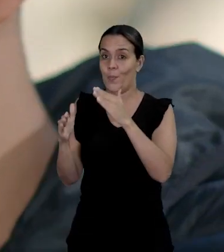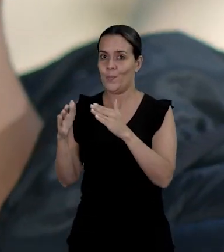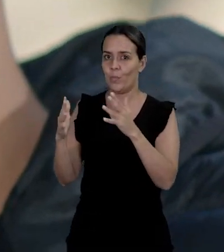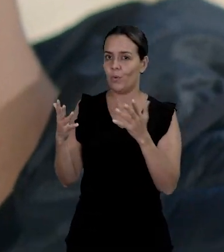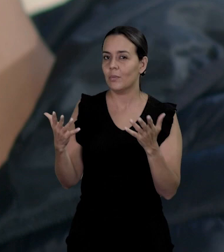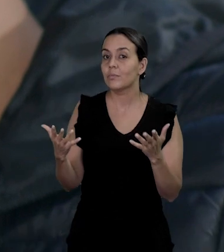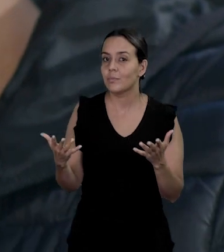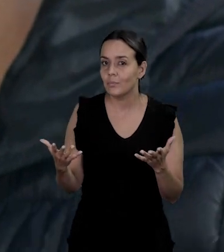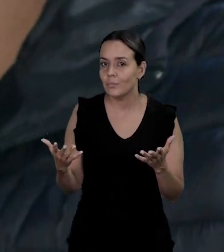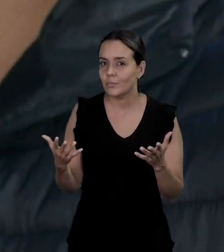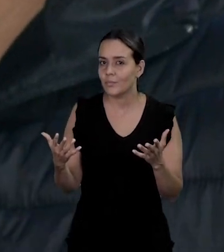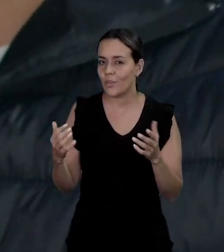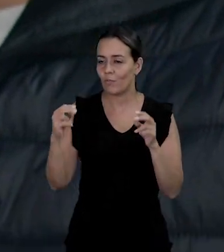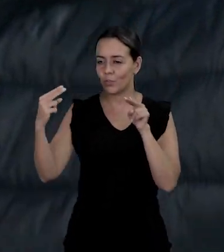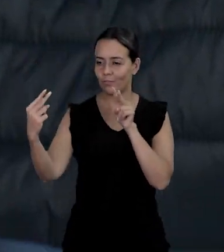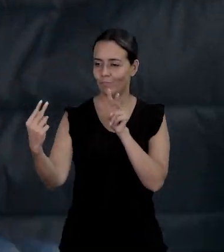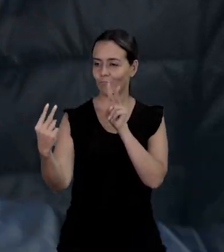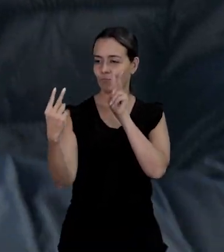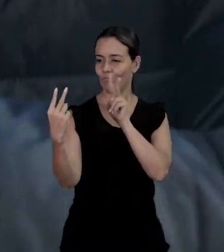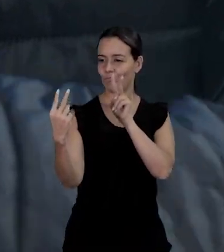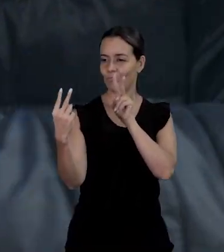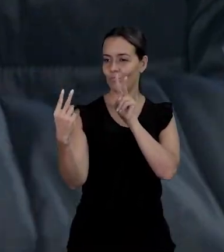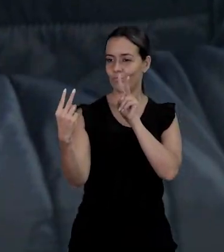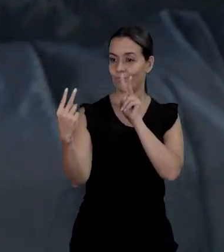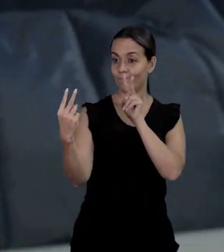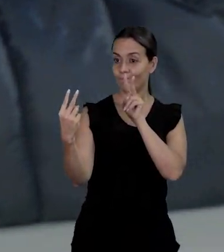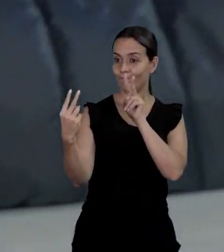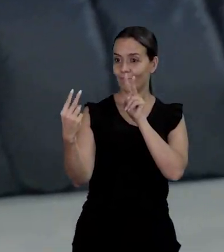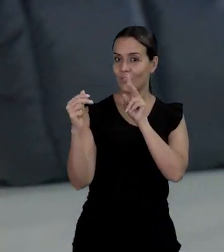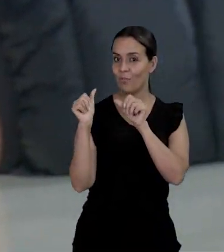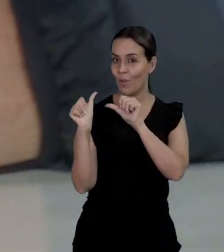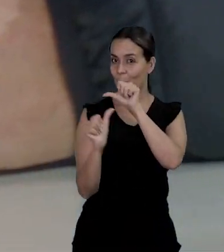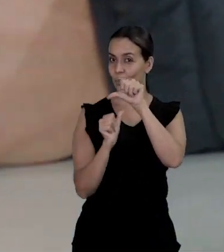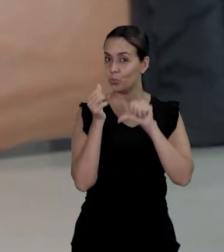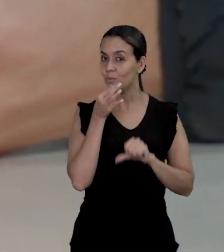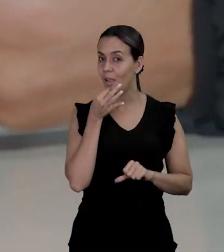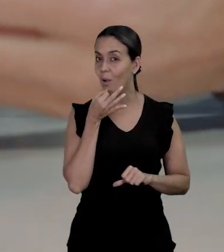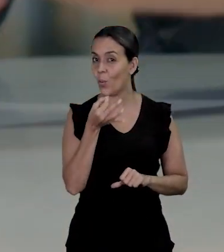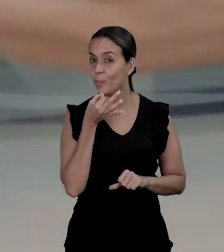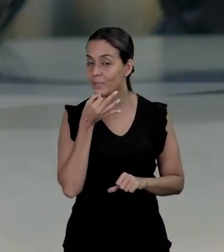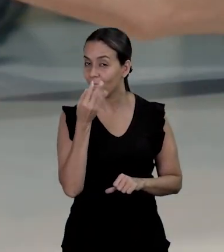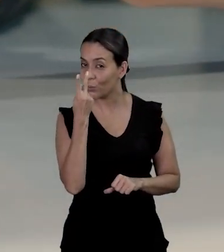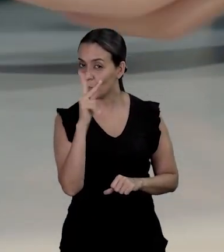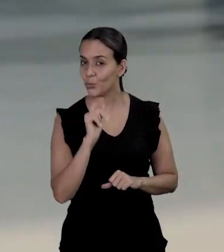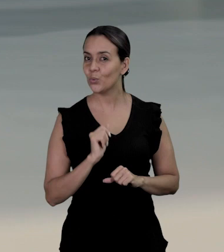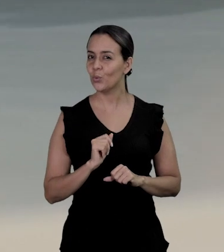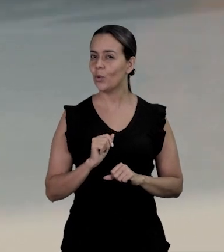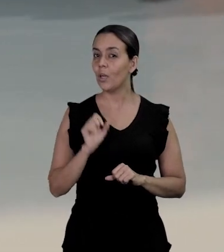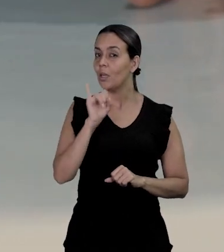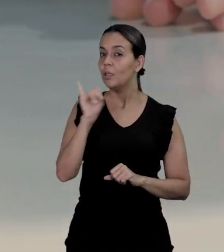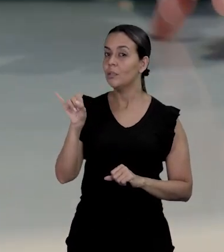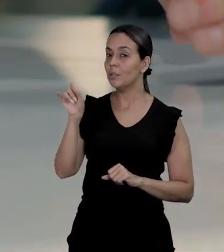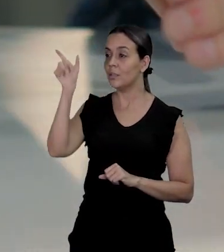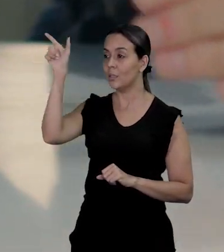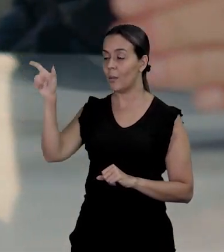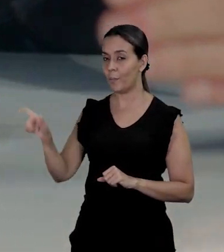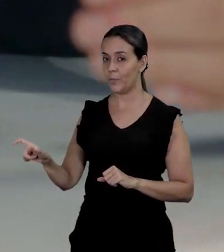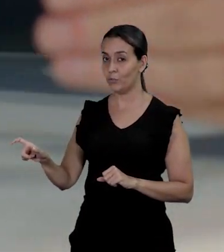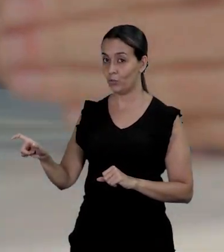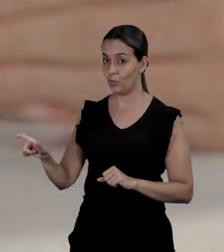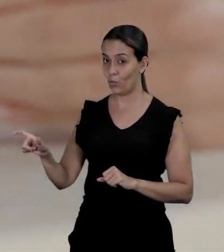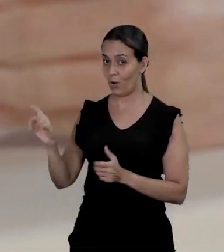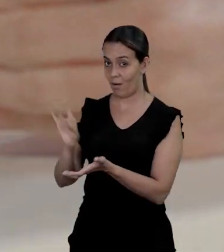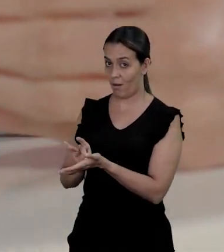isso, né? Como que você a questão da honestidade? Porque hoje tem muitas pesquisas mostrando que se a pessoa sabe que ela